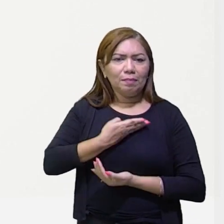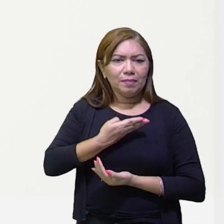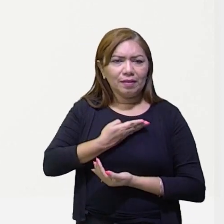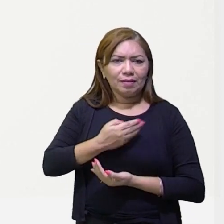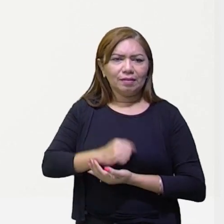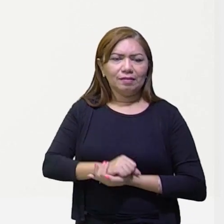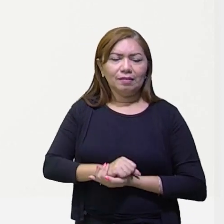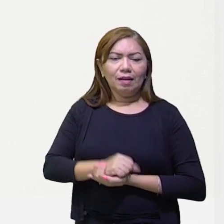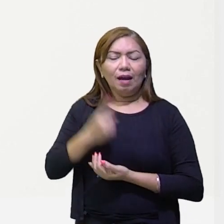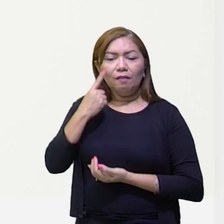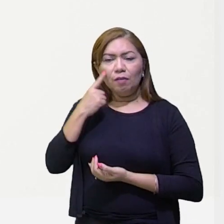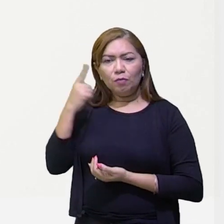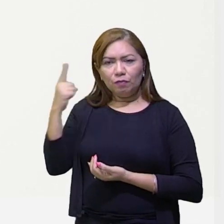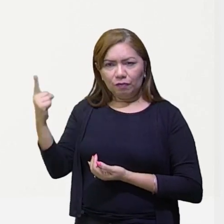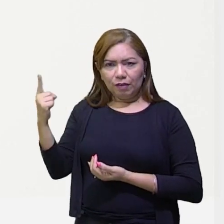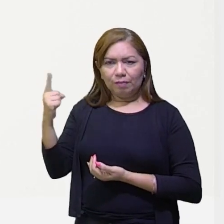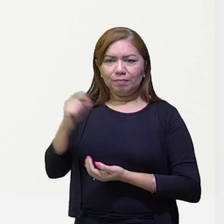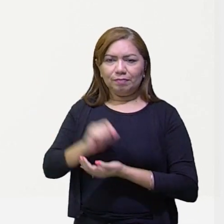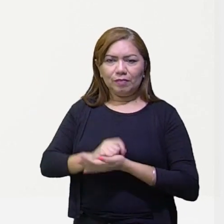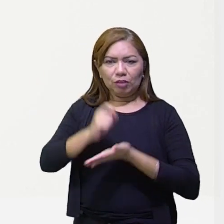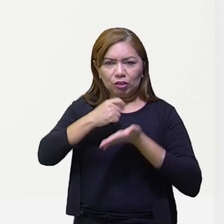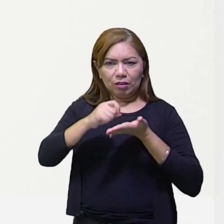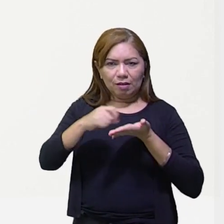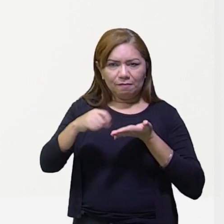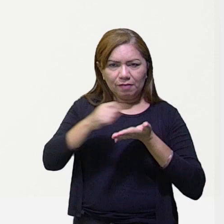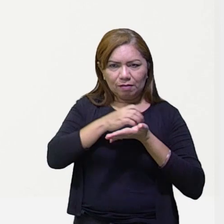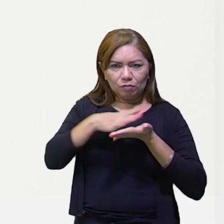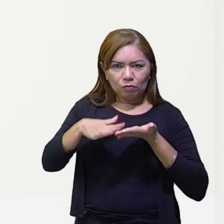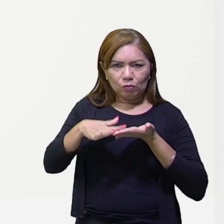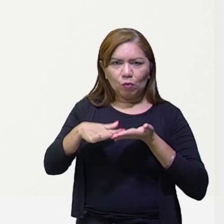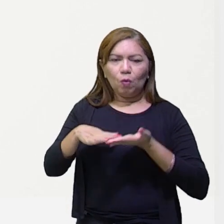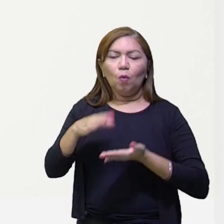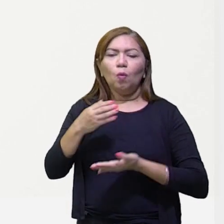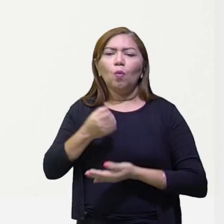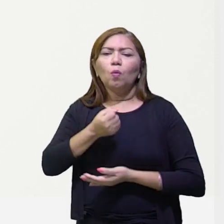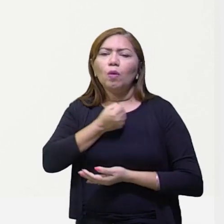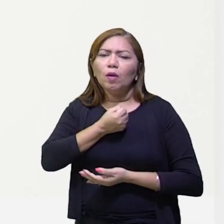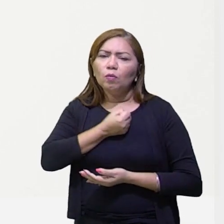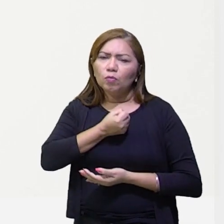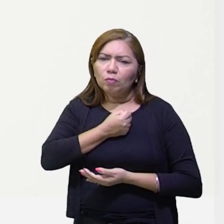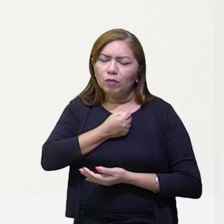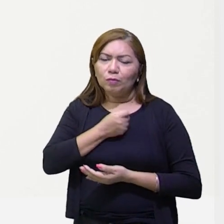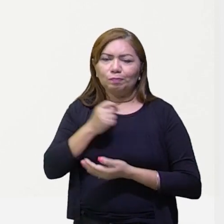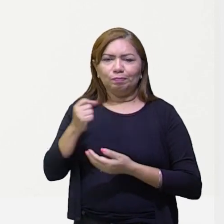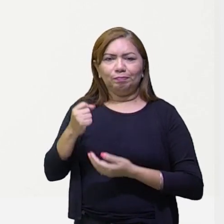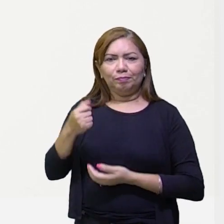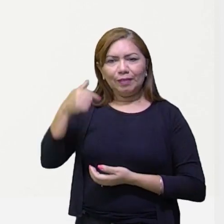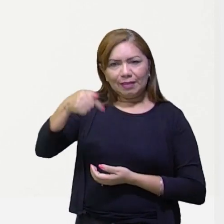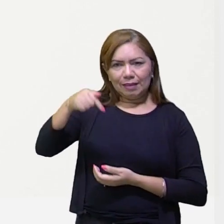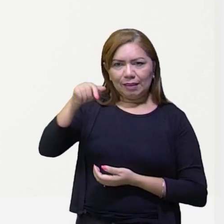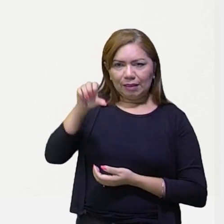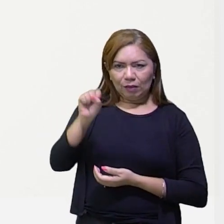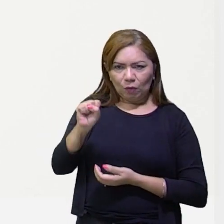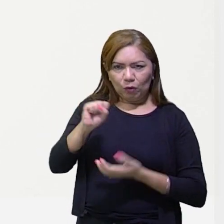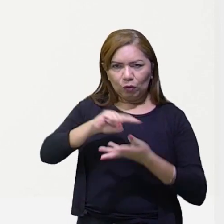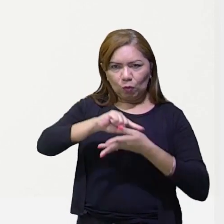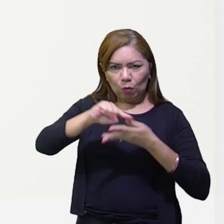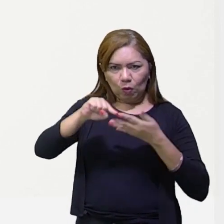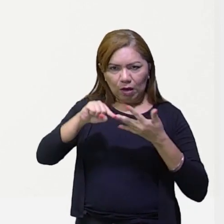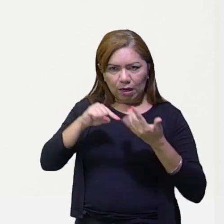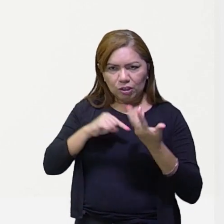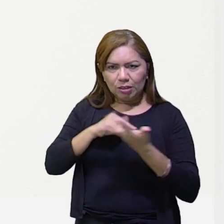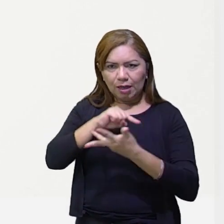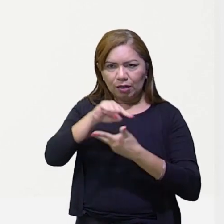Novamente, vamos identificar os elementos desse problema. Qual é o meu dividendo? Sabrina comprou 78 brigadeiros